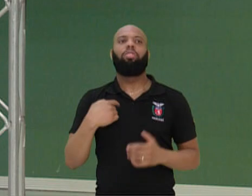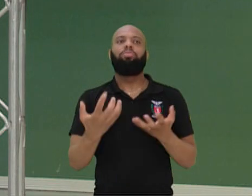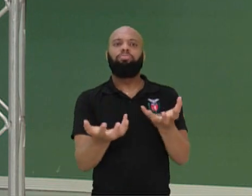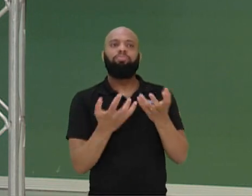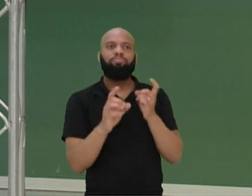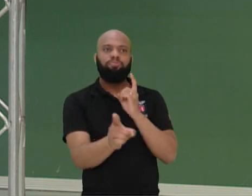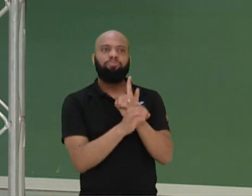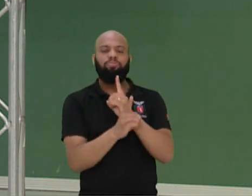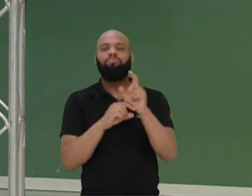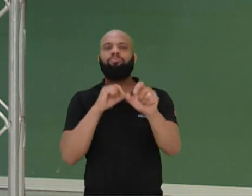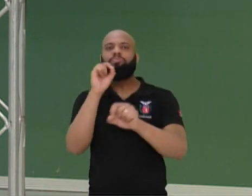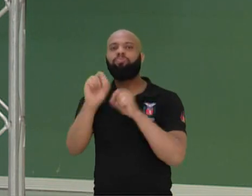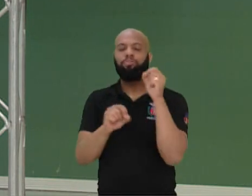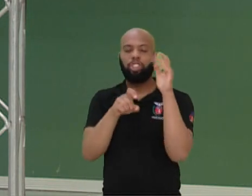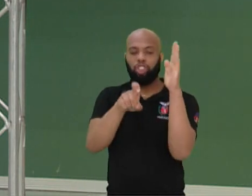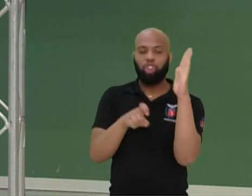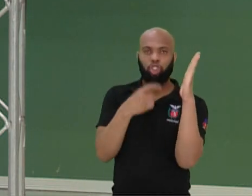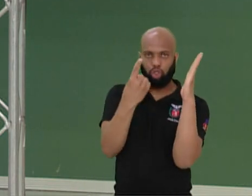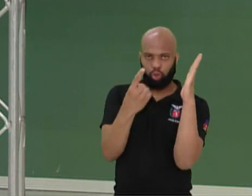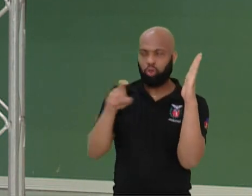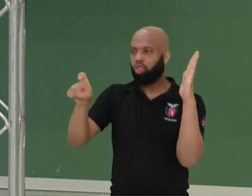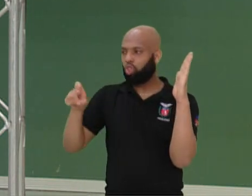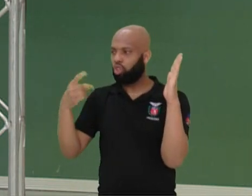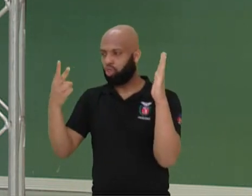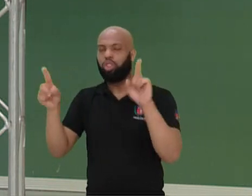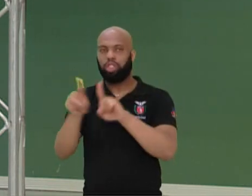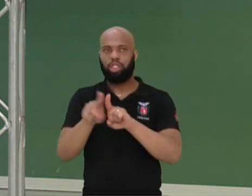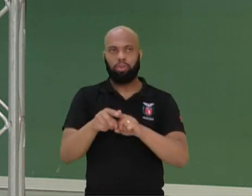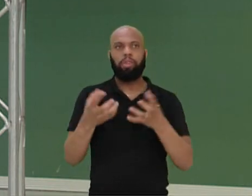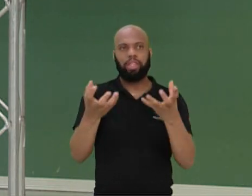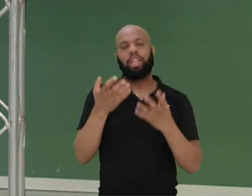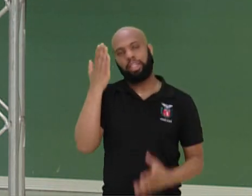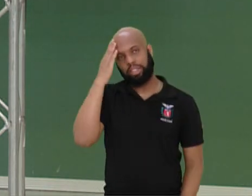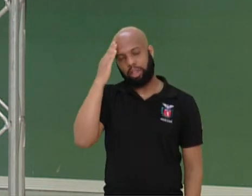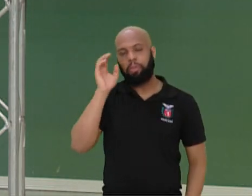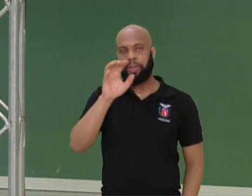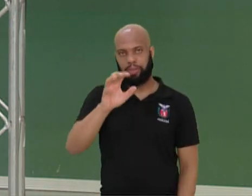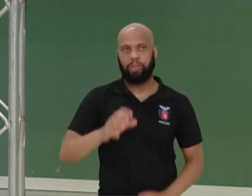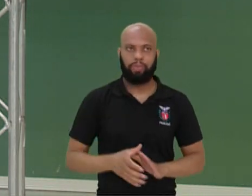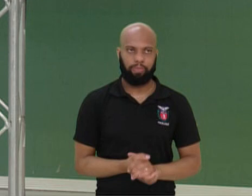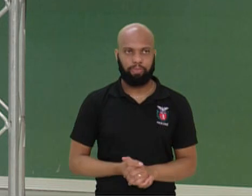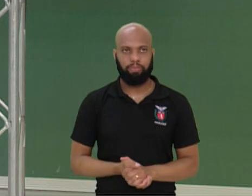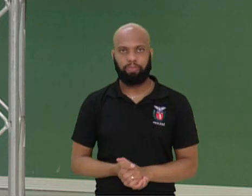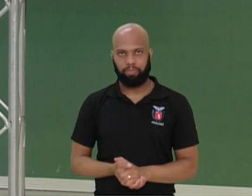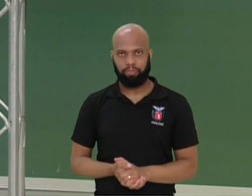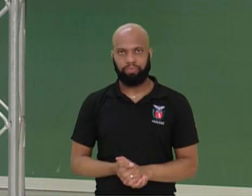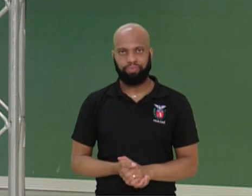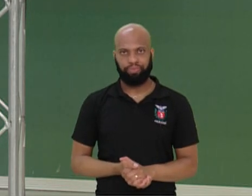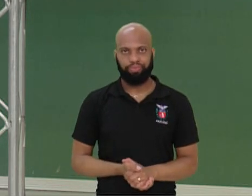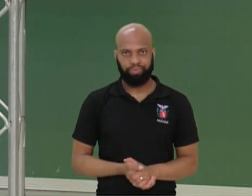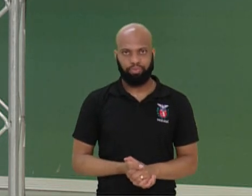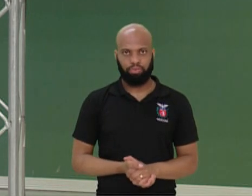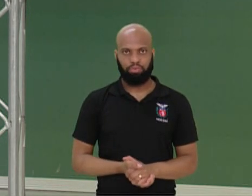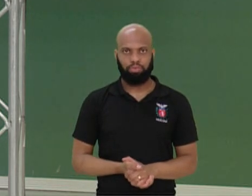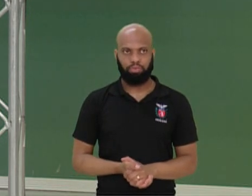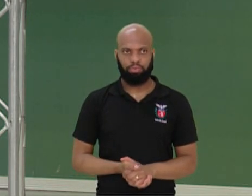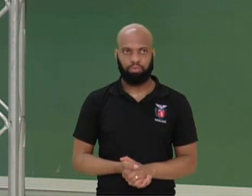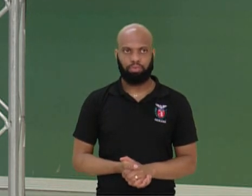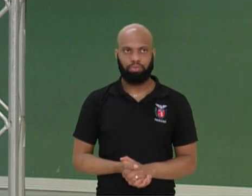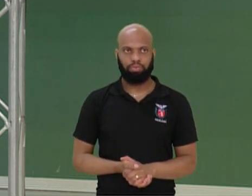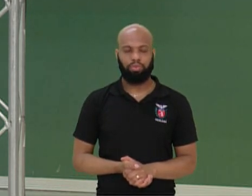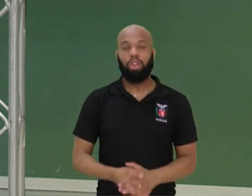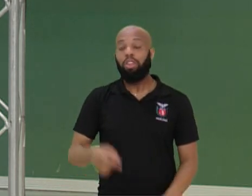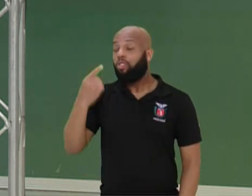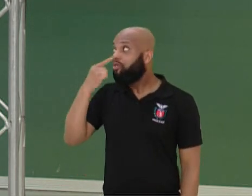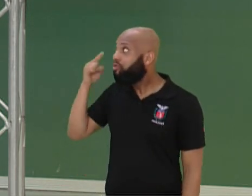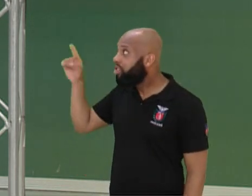determinar quem é x1 e x2 e eu vou saber qual é o intervalo entre o x ali, que dá, né, exatamente o intervalo em que esse míssil está fora d'água.